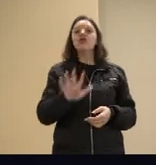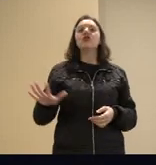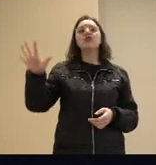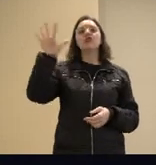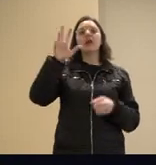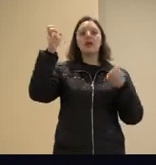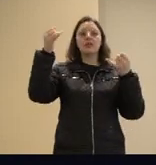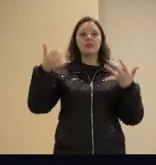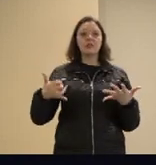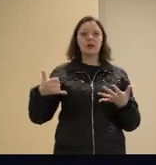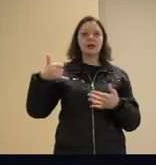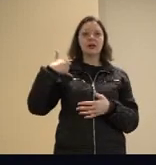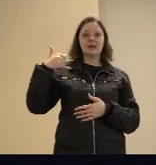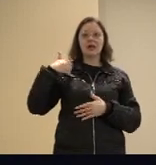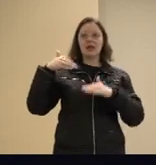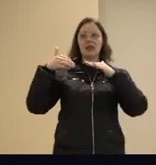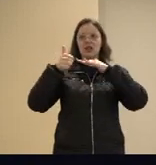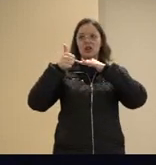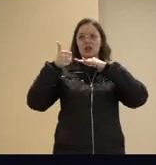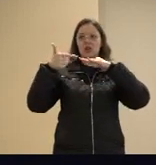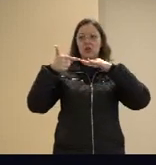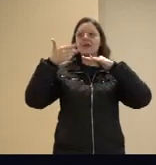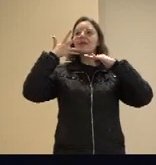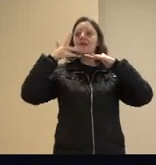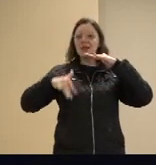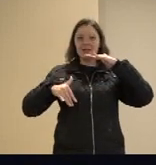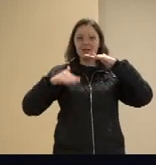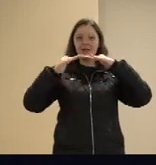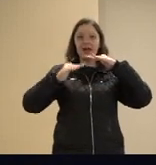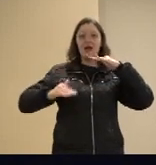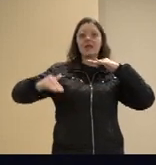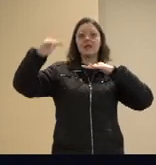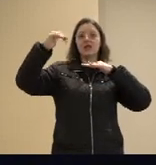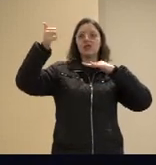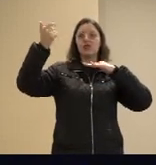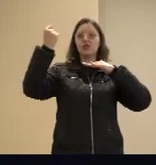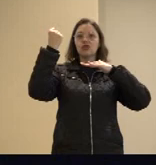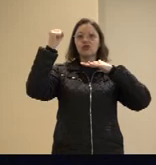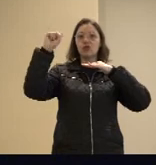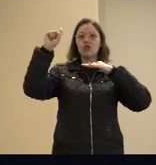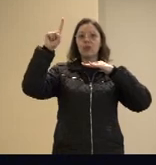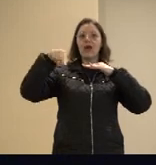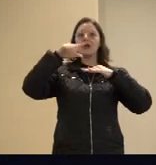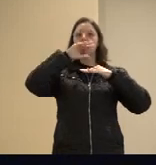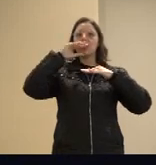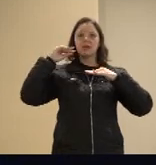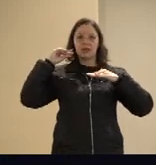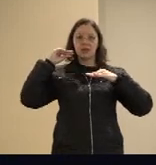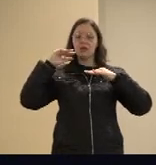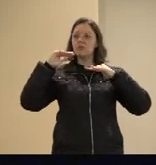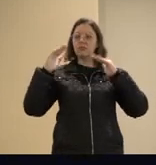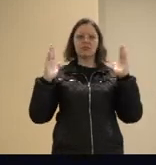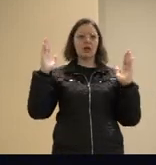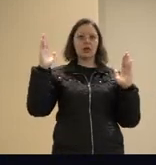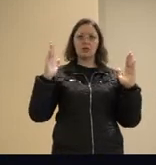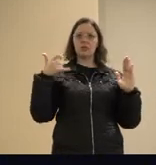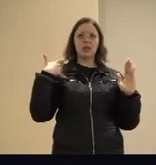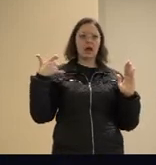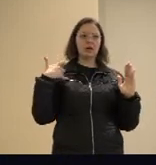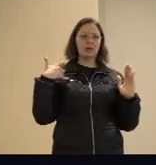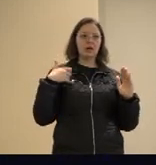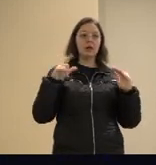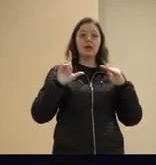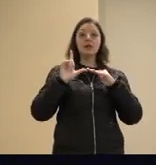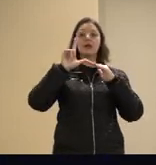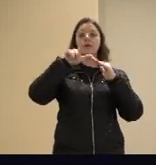até 12 anos é criança, e até 18 anos é adolescente. Essa é a única fórmula geral. A partir daí, no caso concreto,